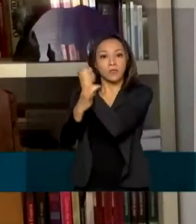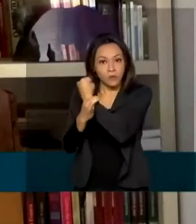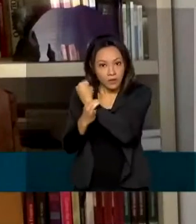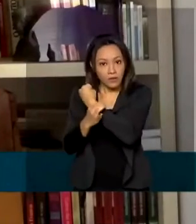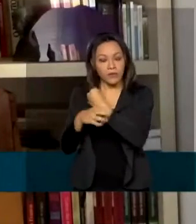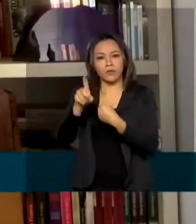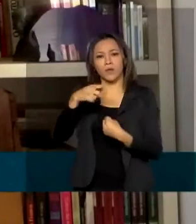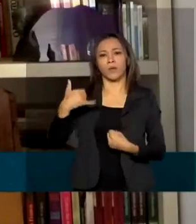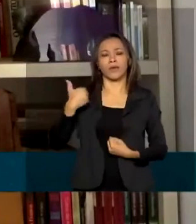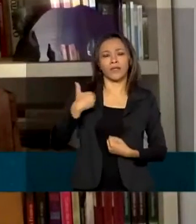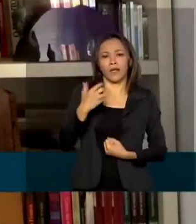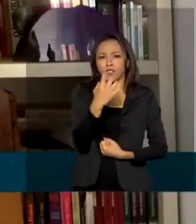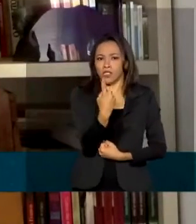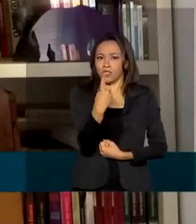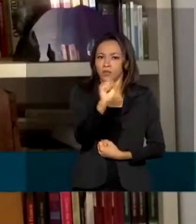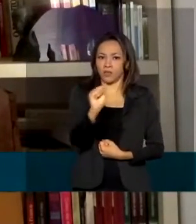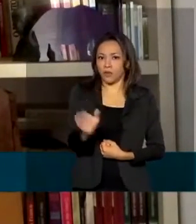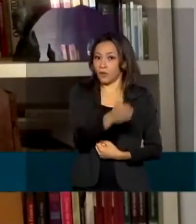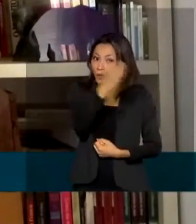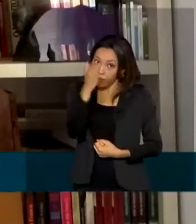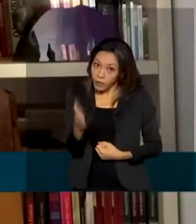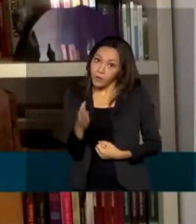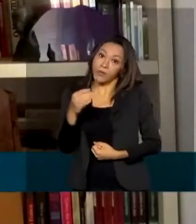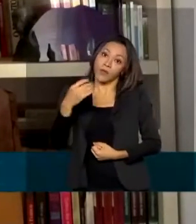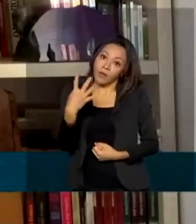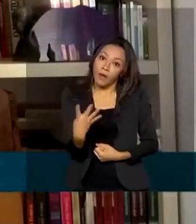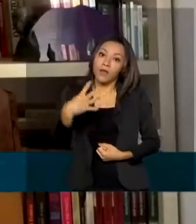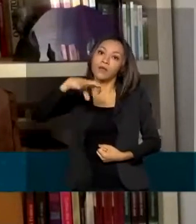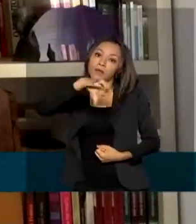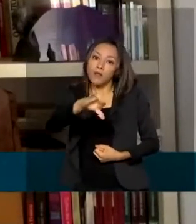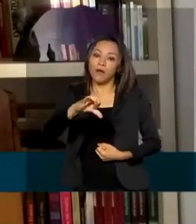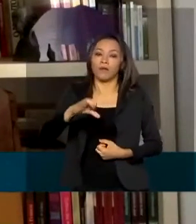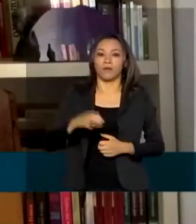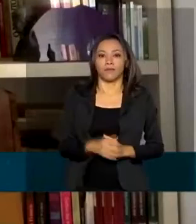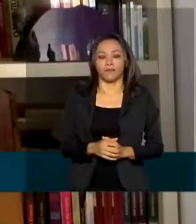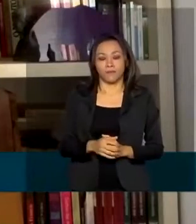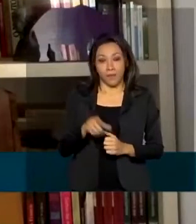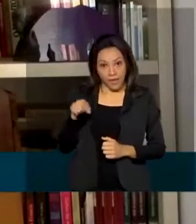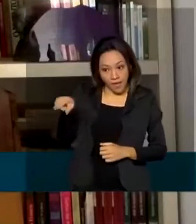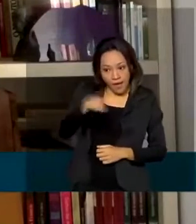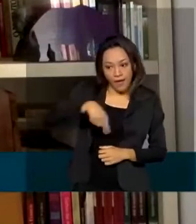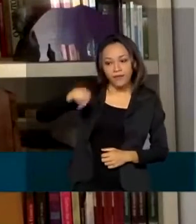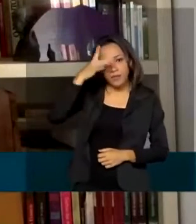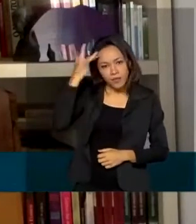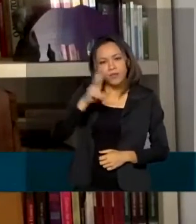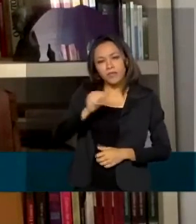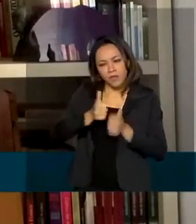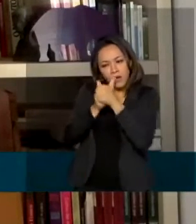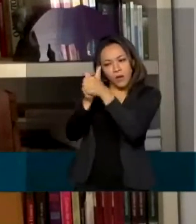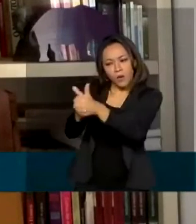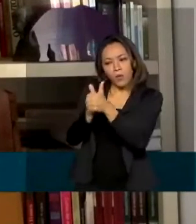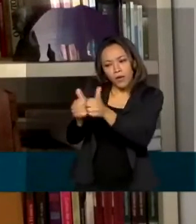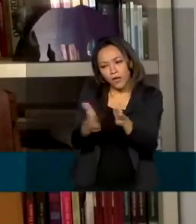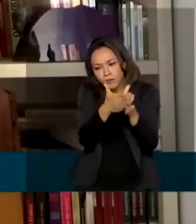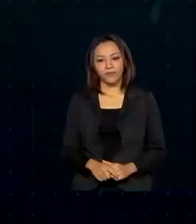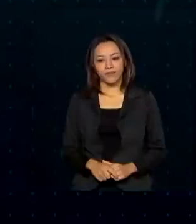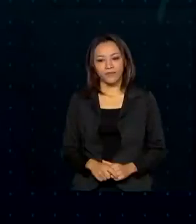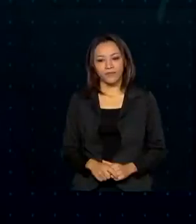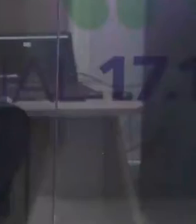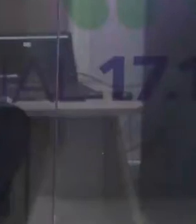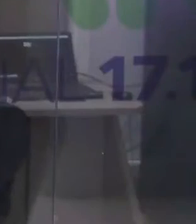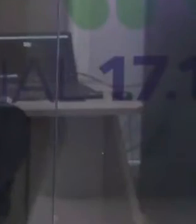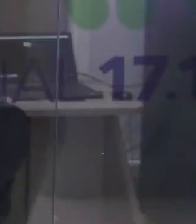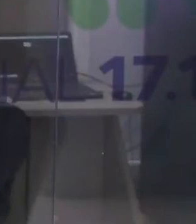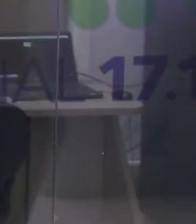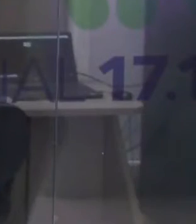amazonense com idade entre 18 e 49 anos, que serão acompanhados durante a pesquisa.